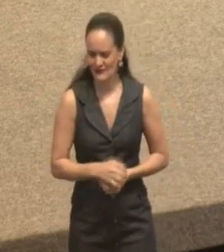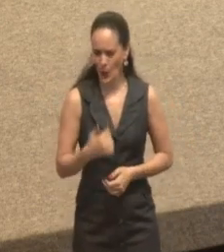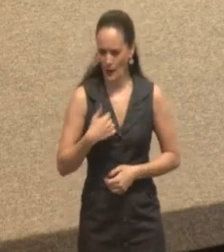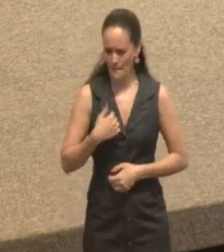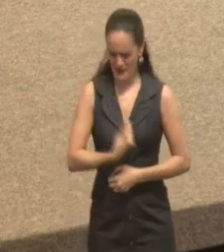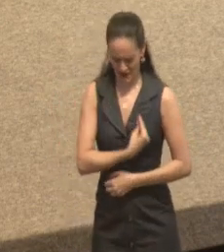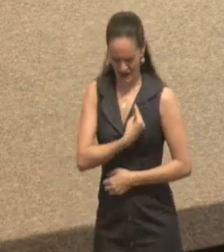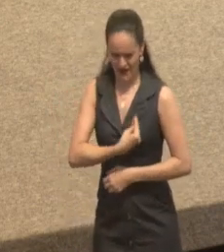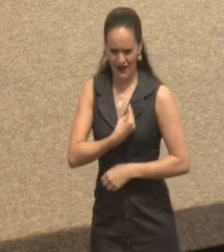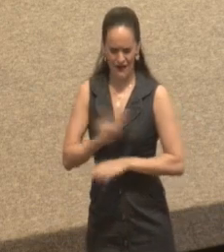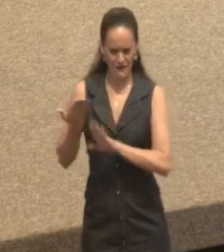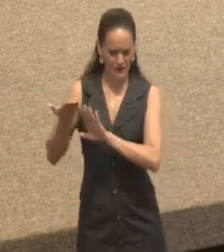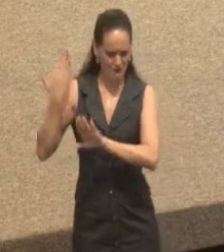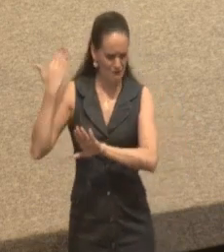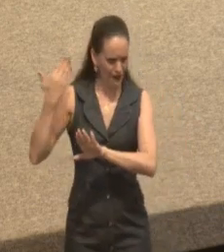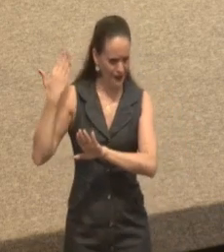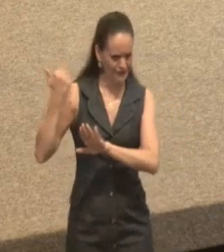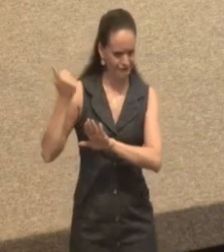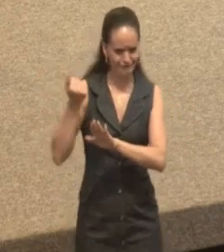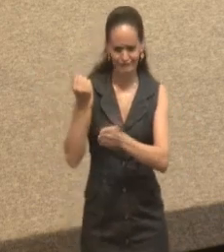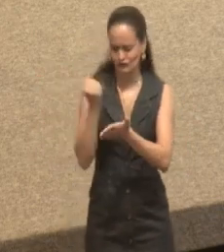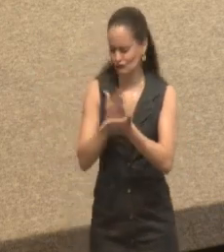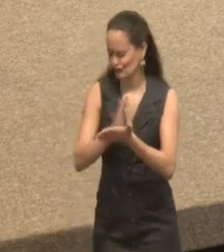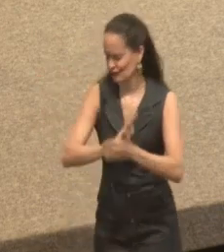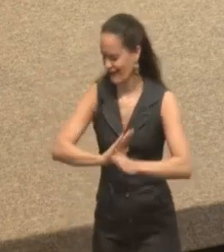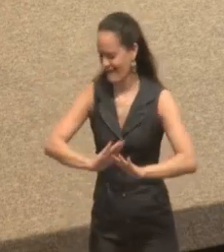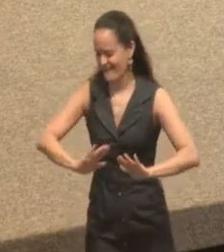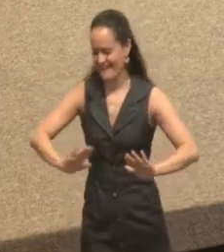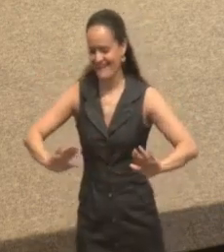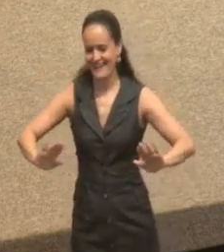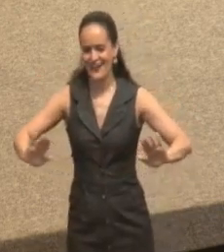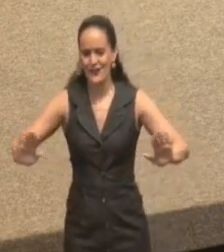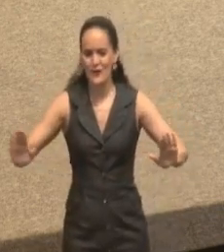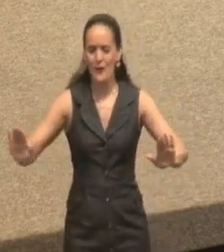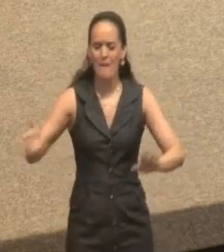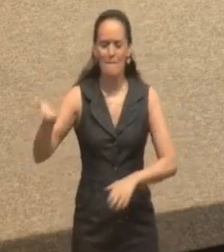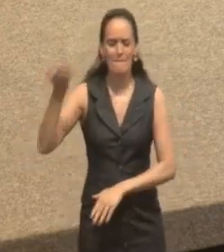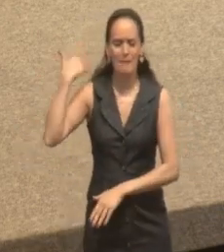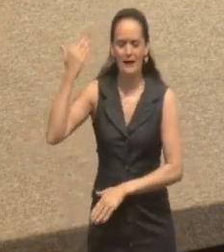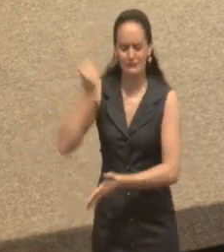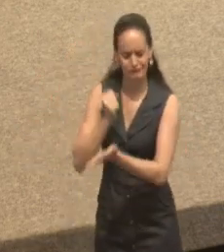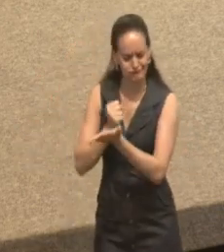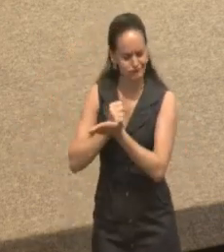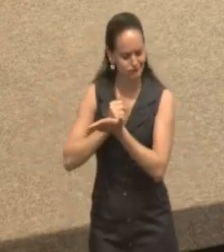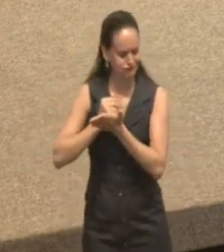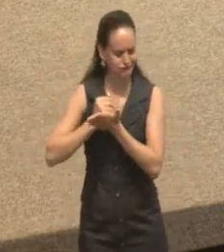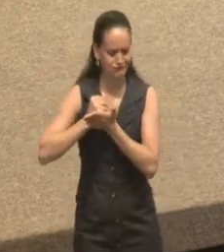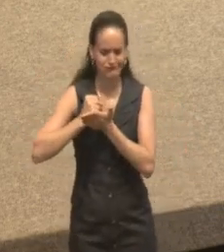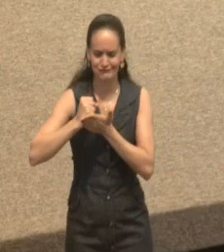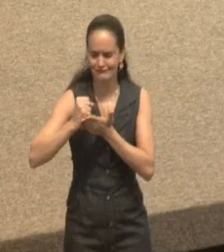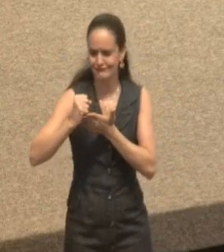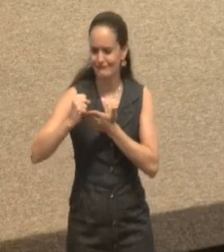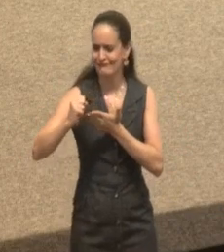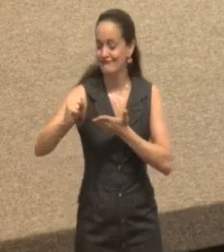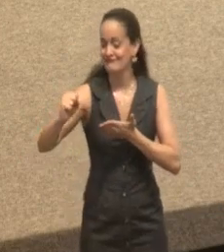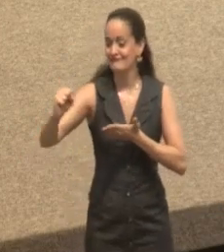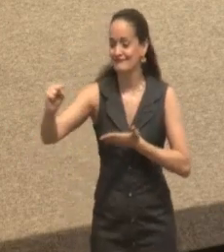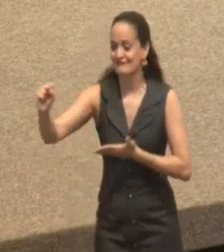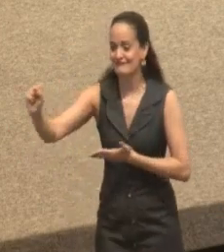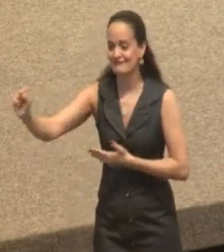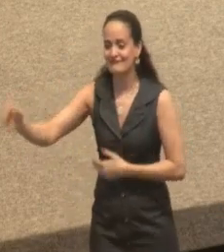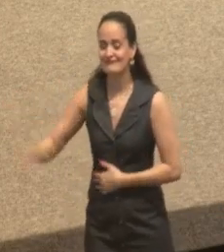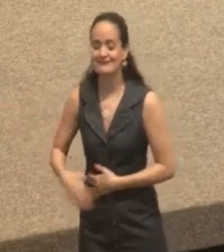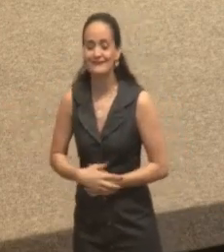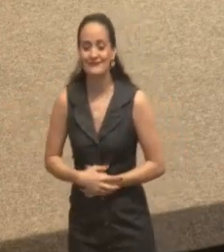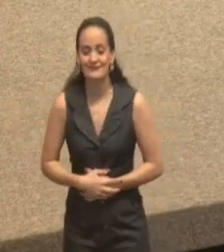Quem eu era já não sou, o passado já se